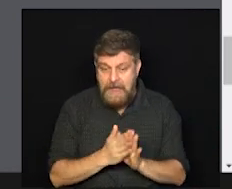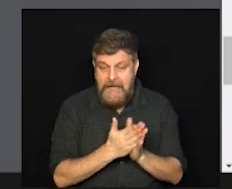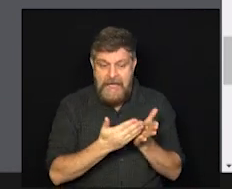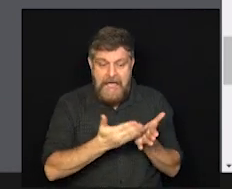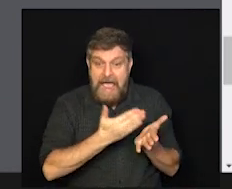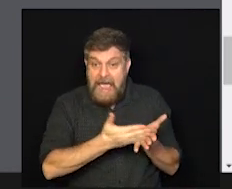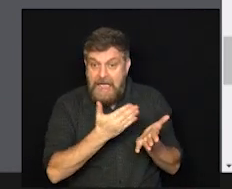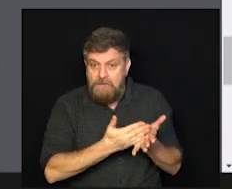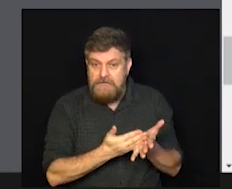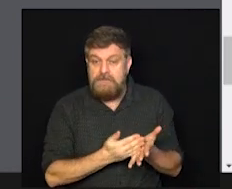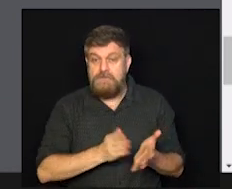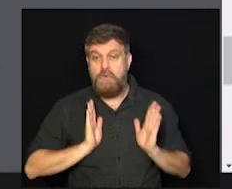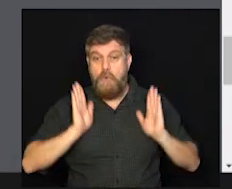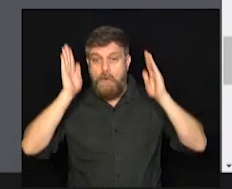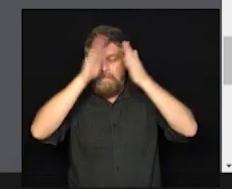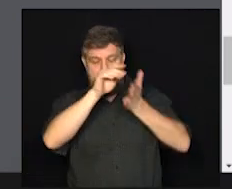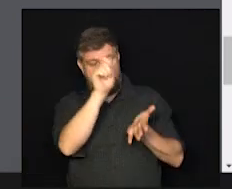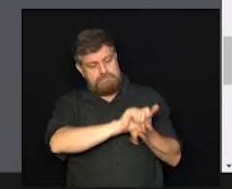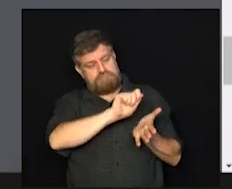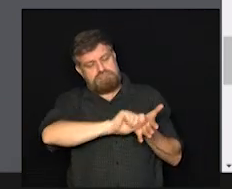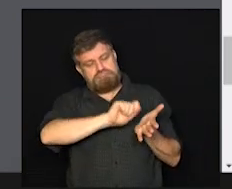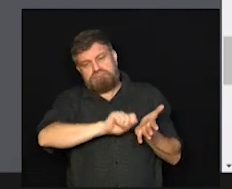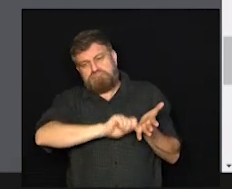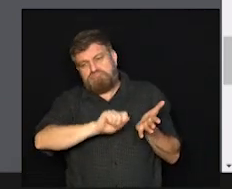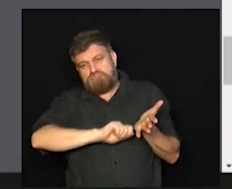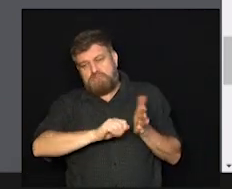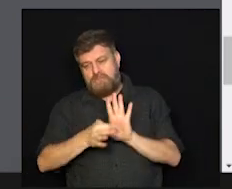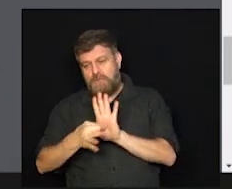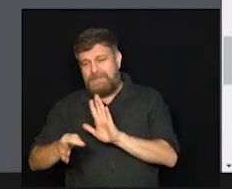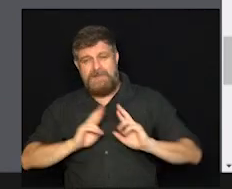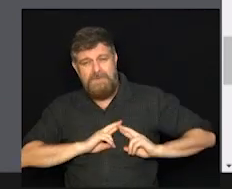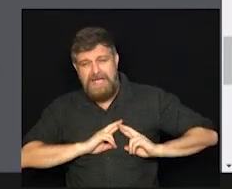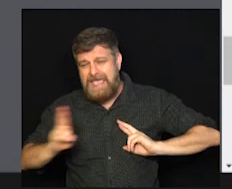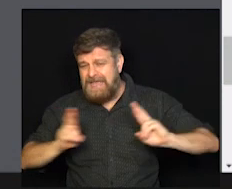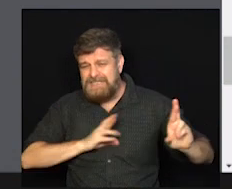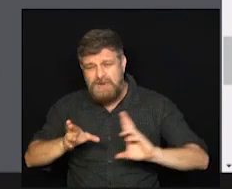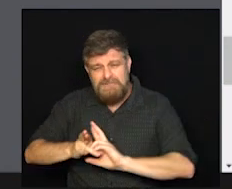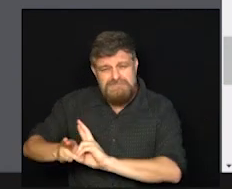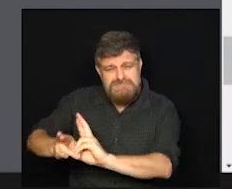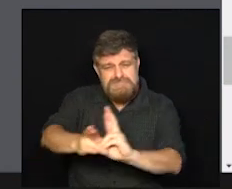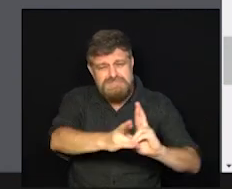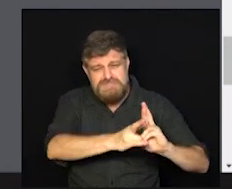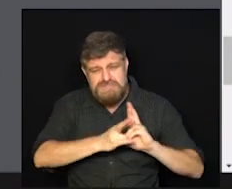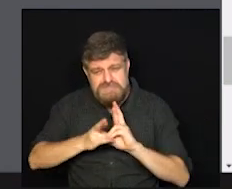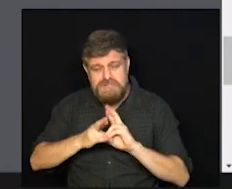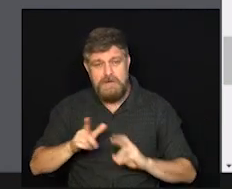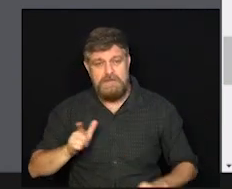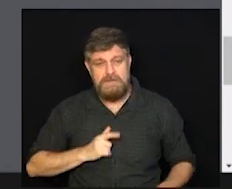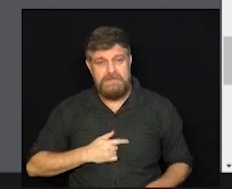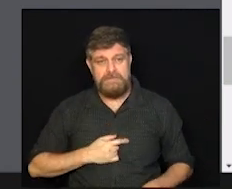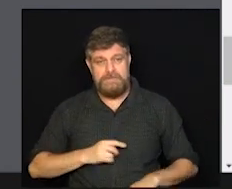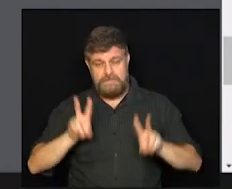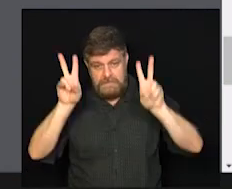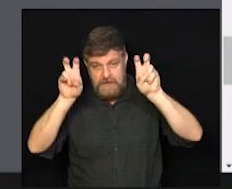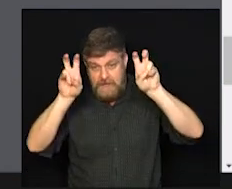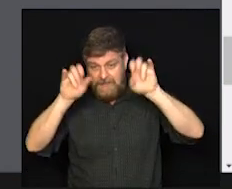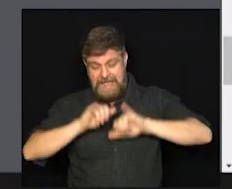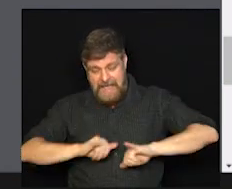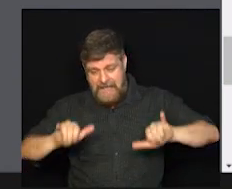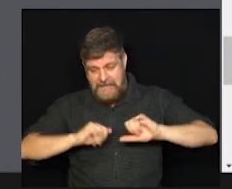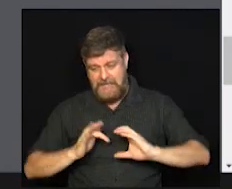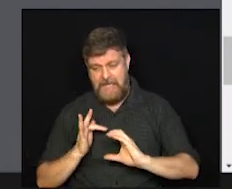Fratelli Tutti. Outra coisa que é interessante é que o Papa Francisco, juntamente com o sistema da campanha, tem alcançado